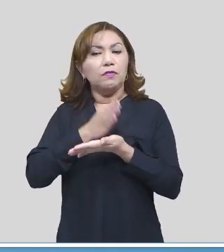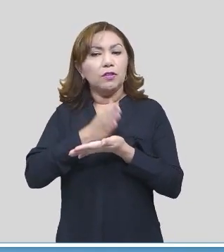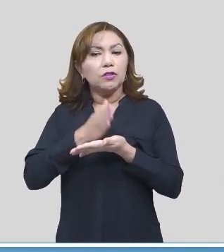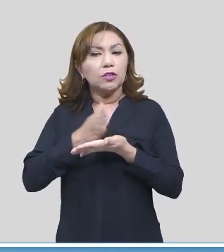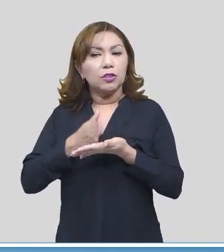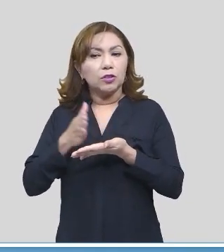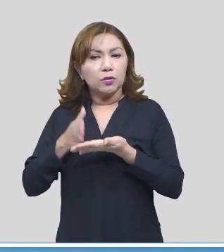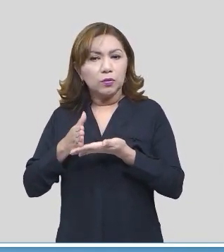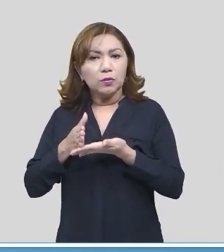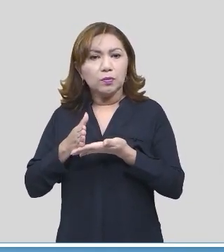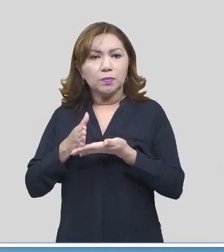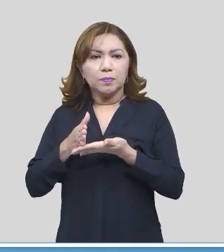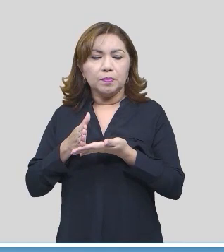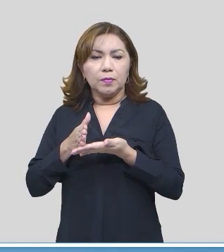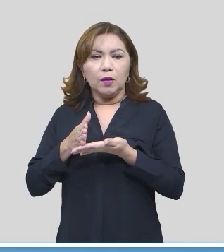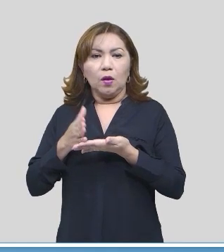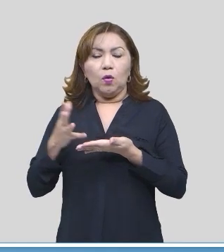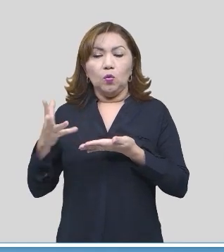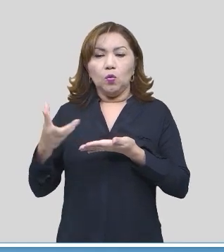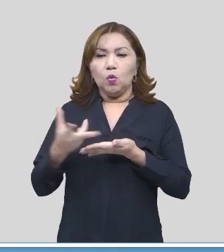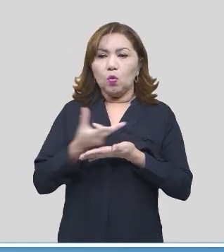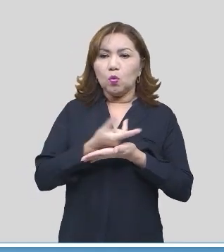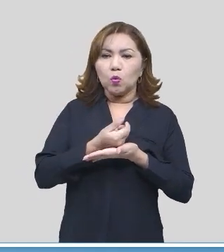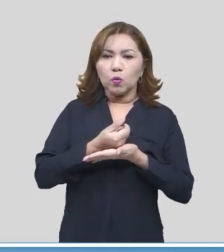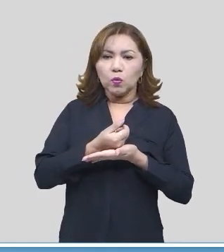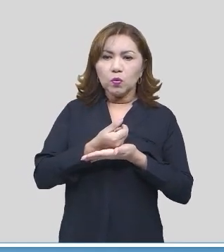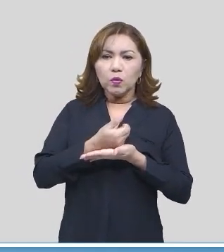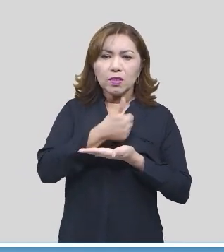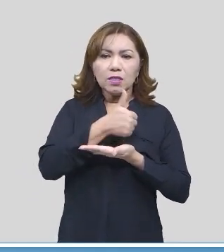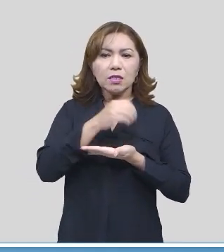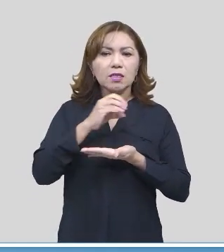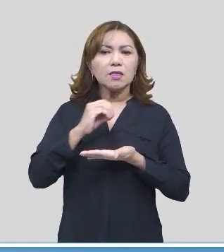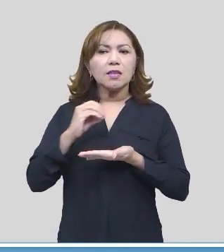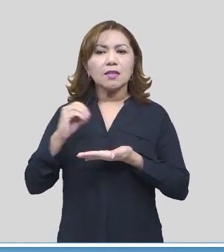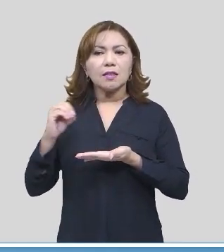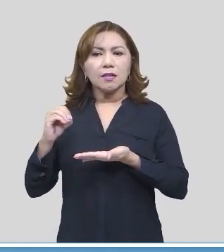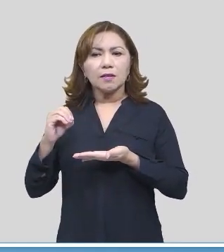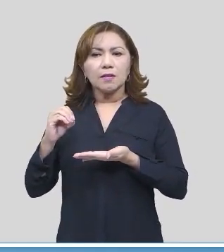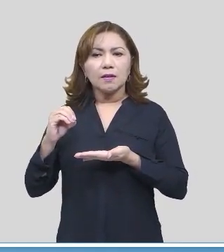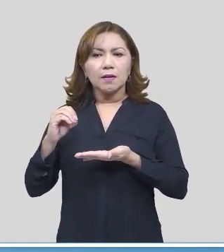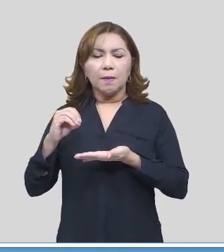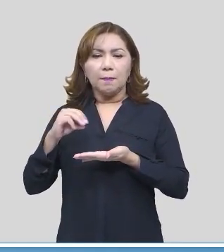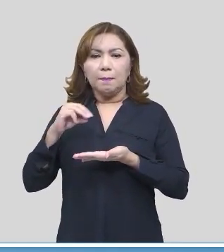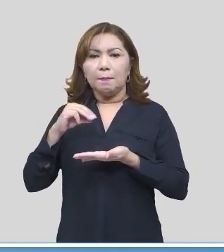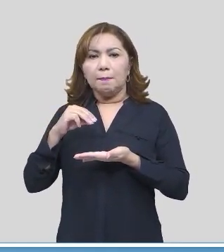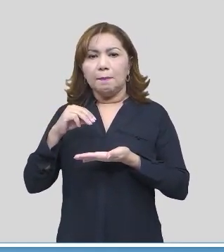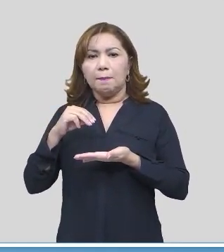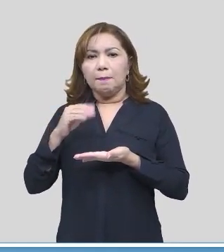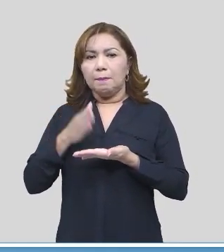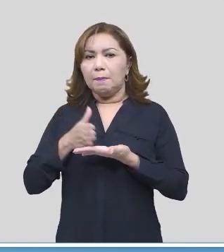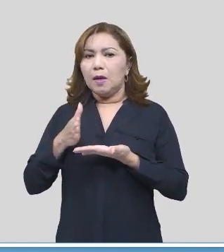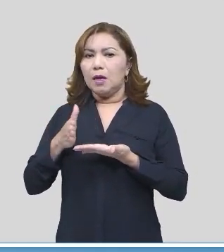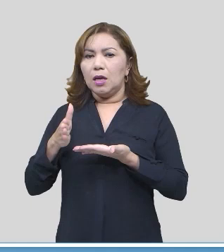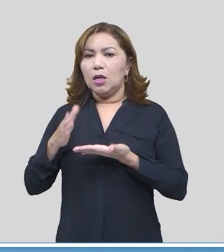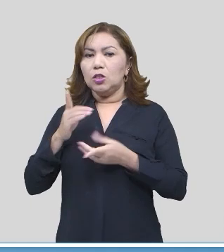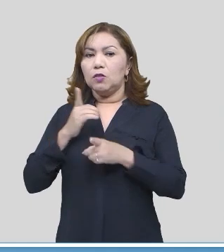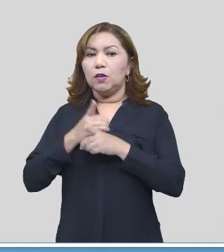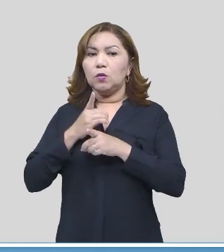dividirmos este todo em 100 partes iguais, encontraremos 1